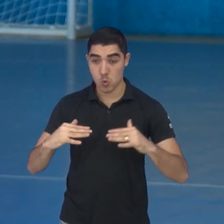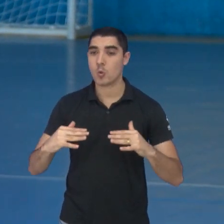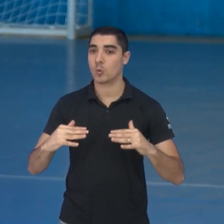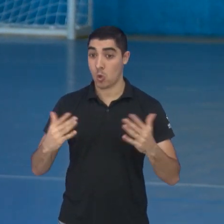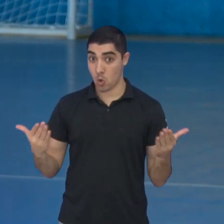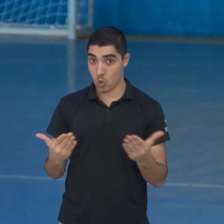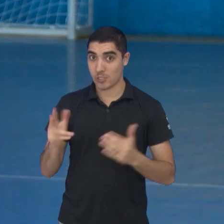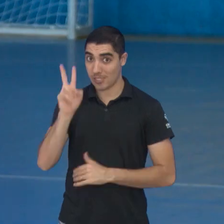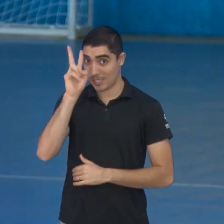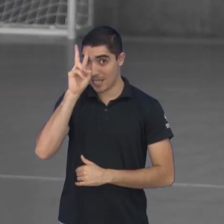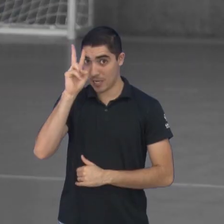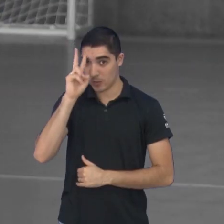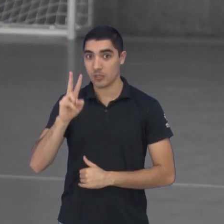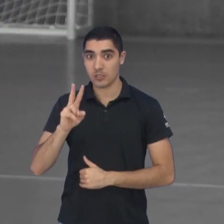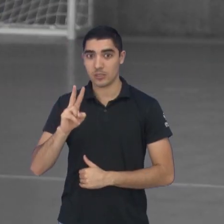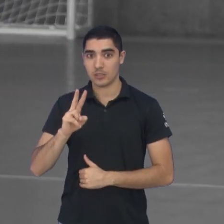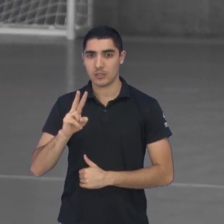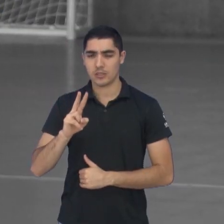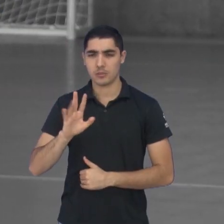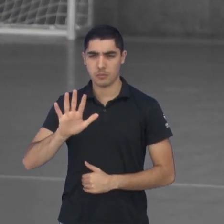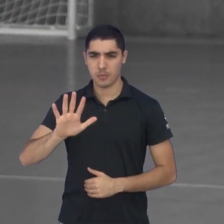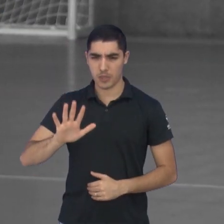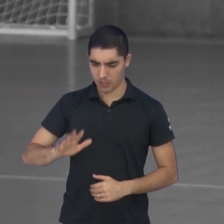noite desta segunda-feira e...